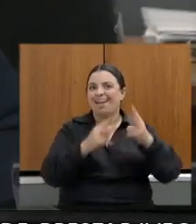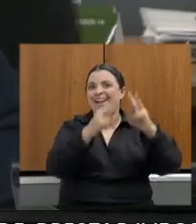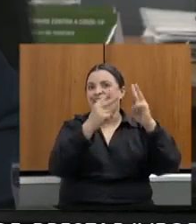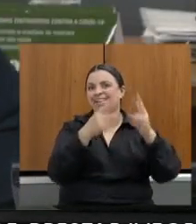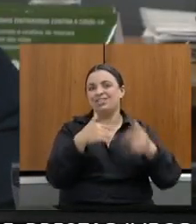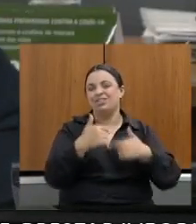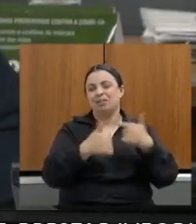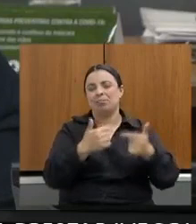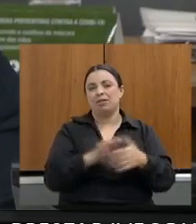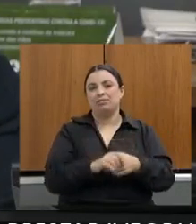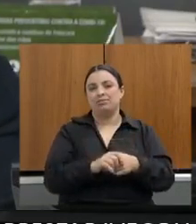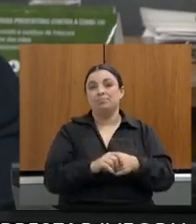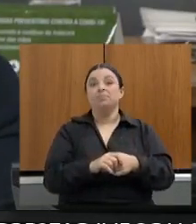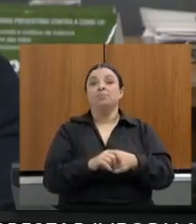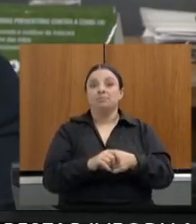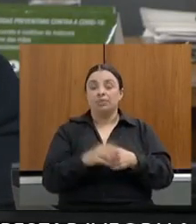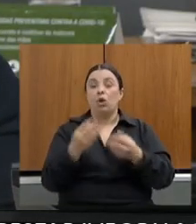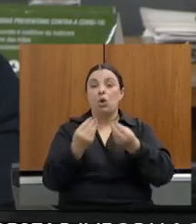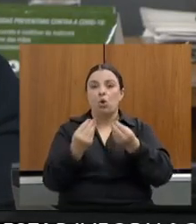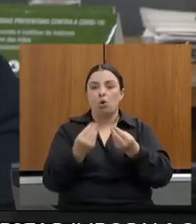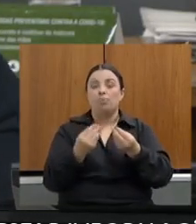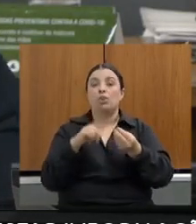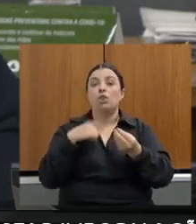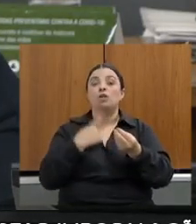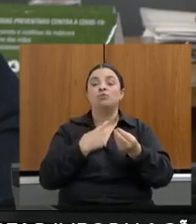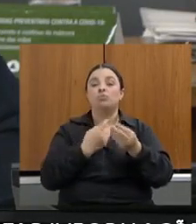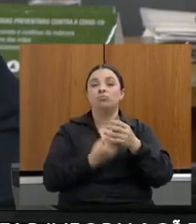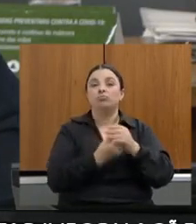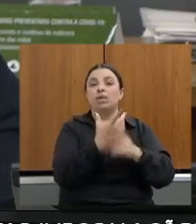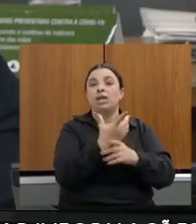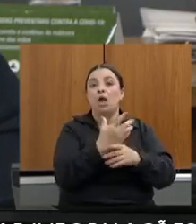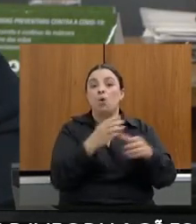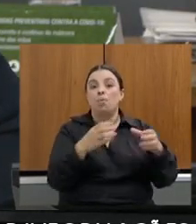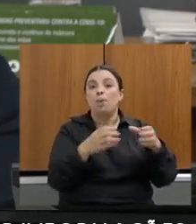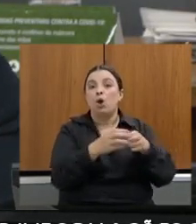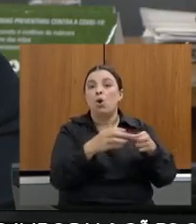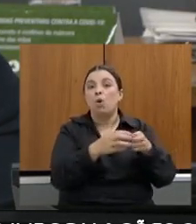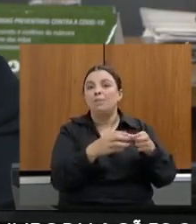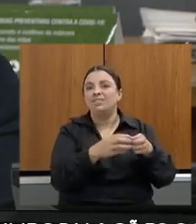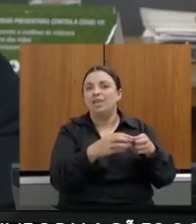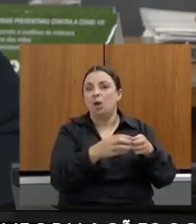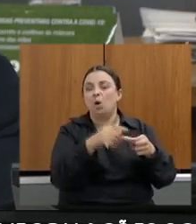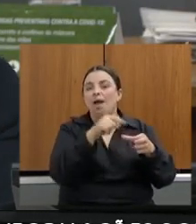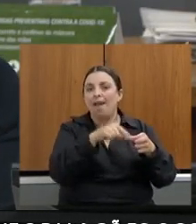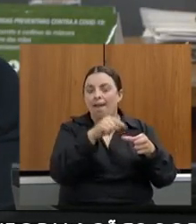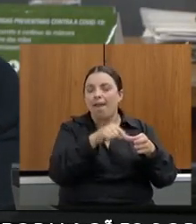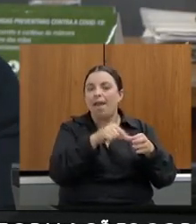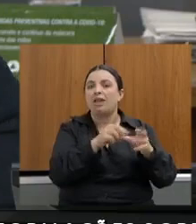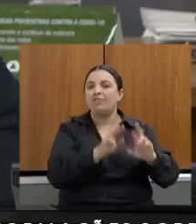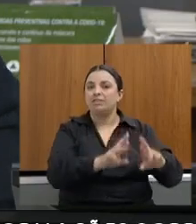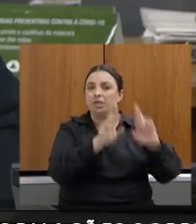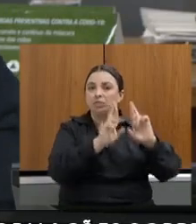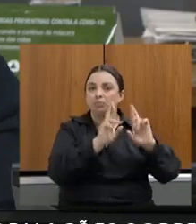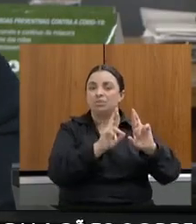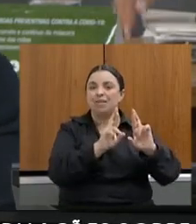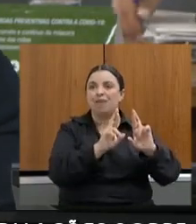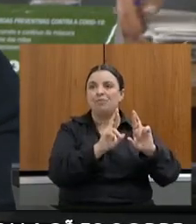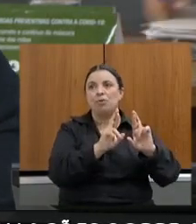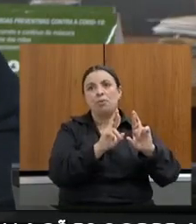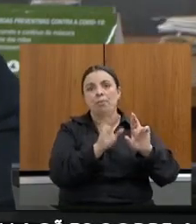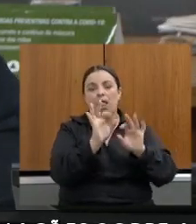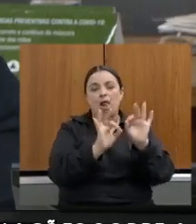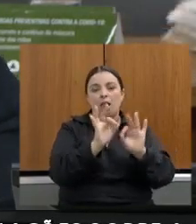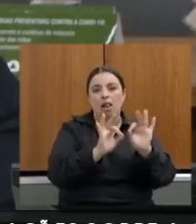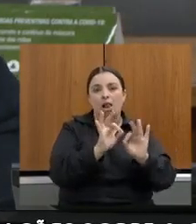intenção do governo agora nós vamos nomear uma comissão e essa Comissão vai ser a comissão encarregada da criação da Lei Orgânica obviamente vai passar pelo governo vai